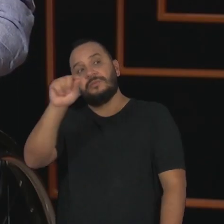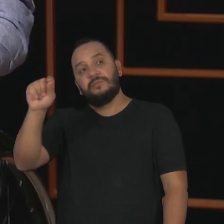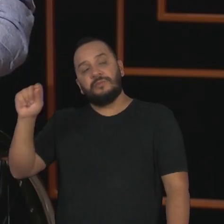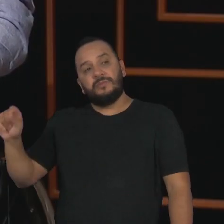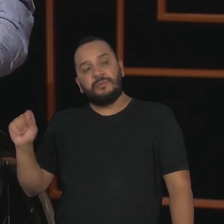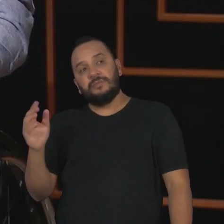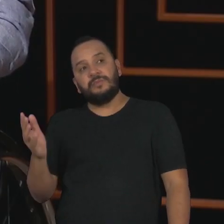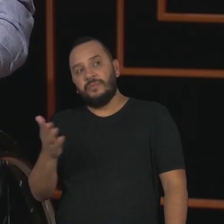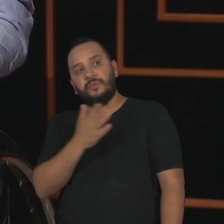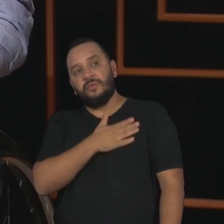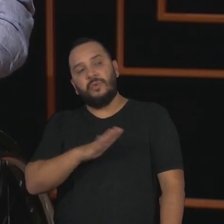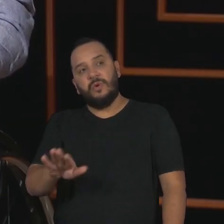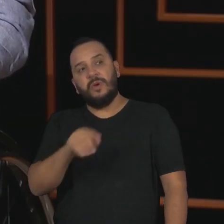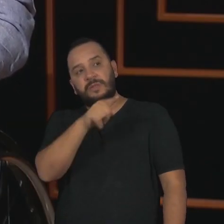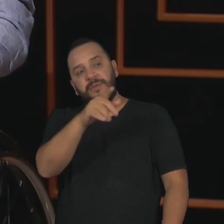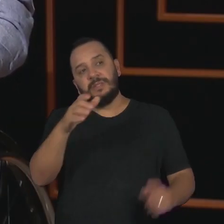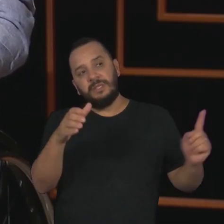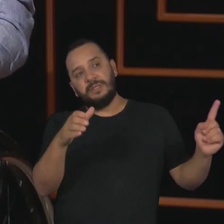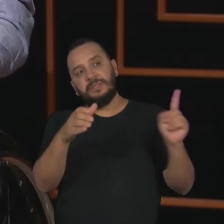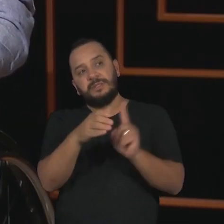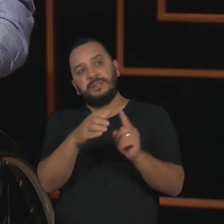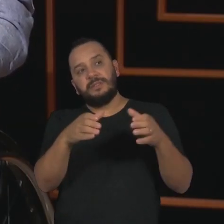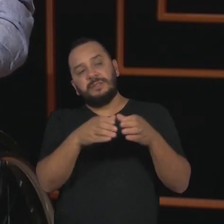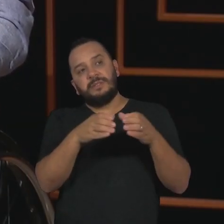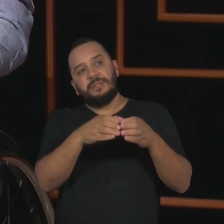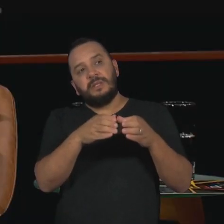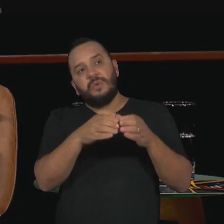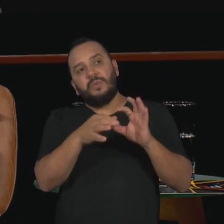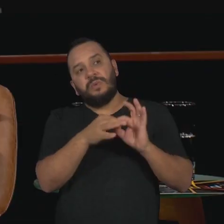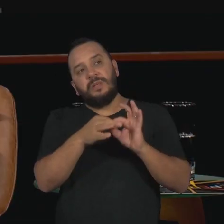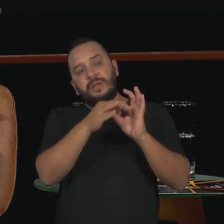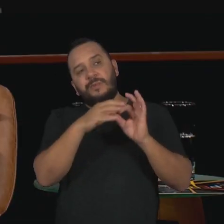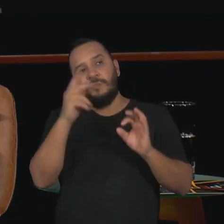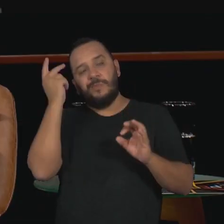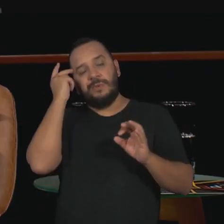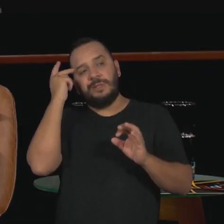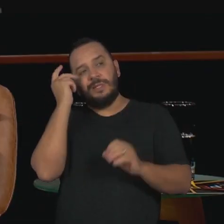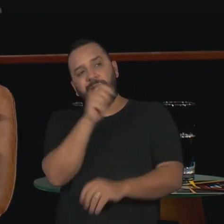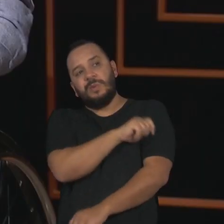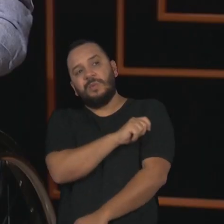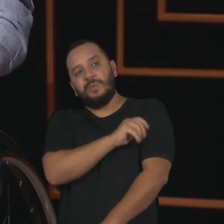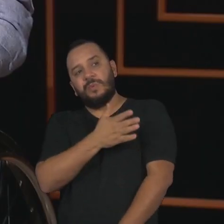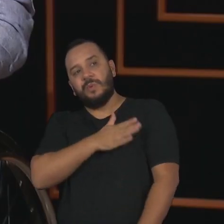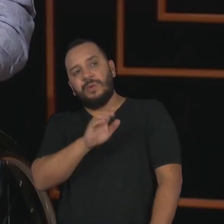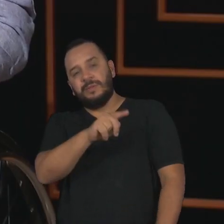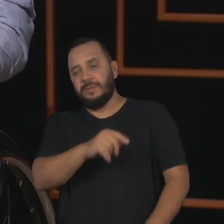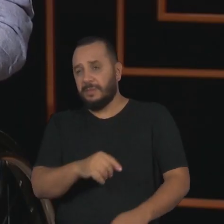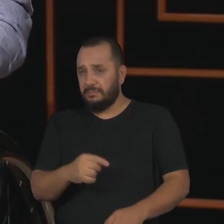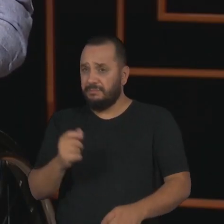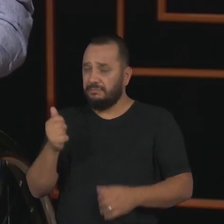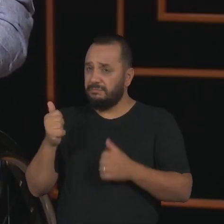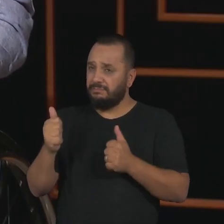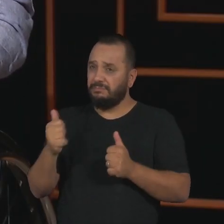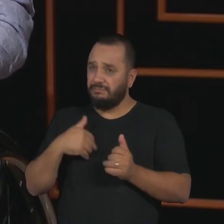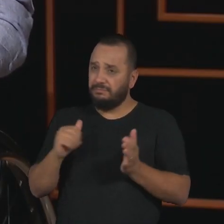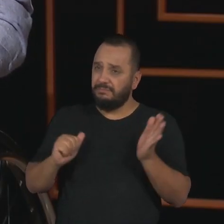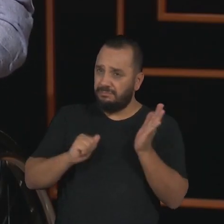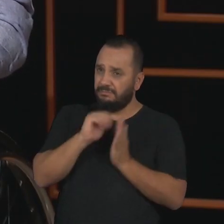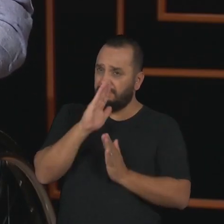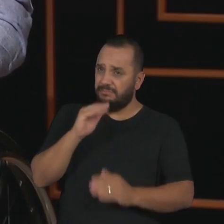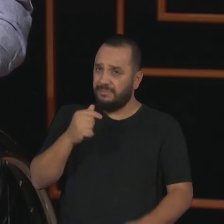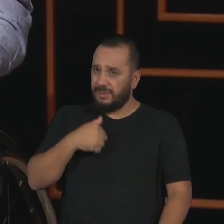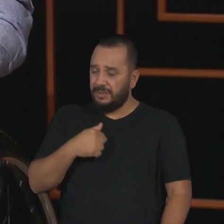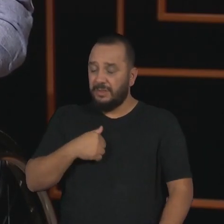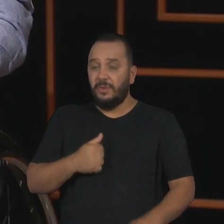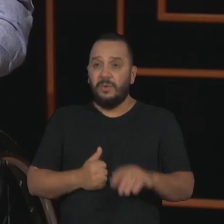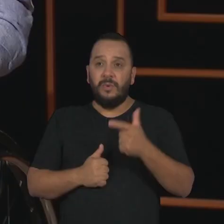gostariam que tivesse gente da União Paulista de Estudantes Secundários lá. Fui expulso, foi difícil